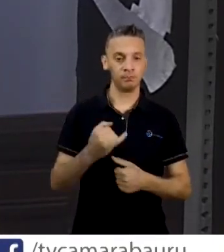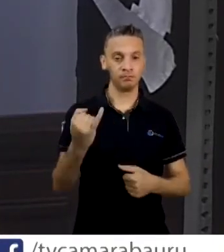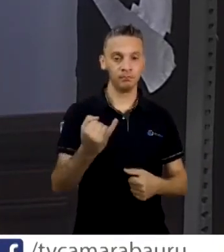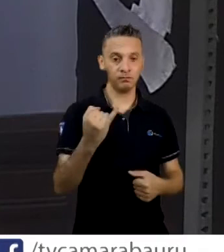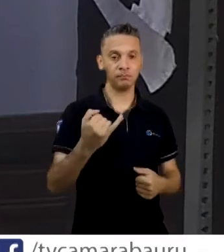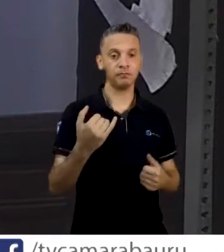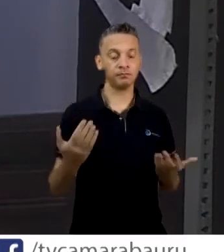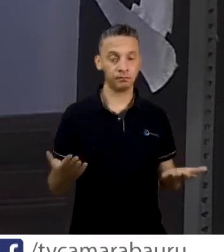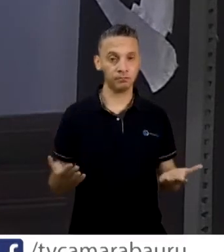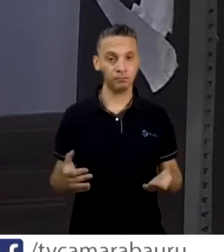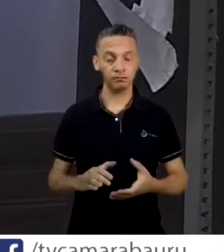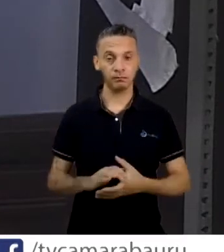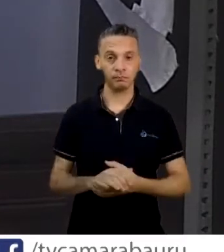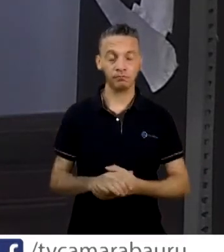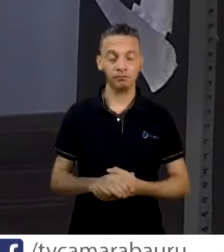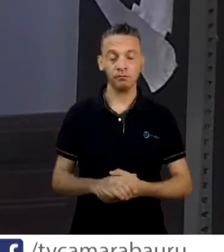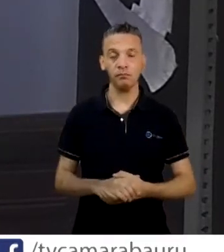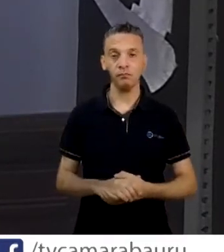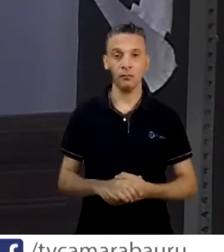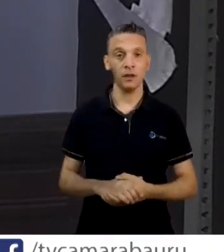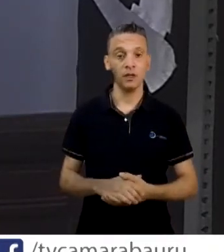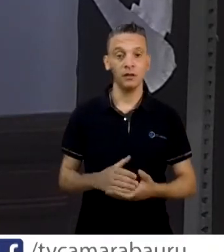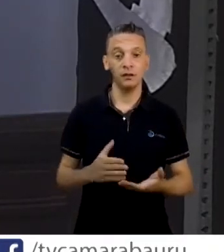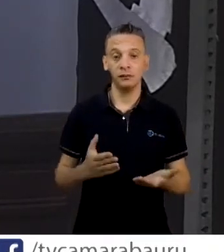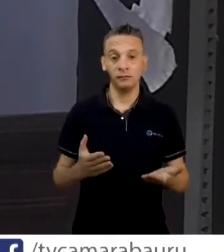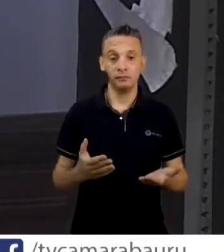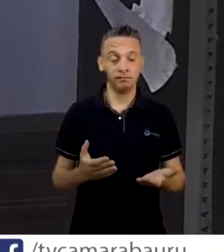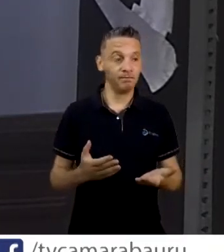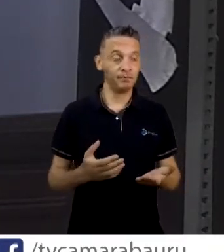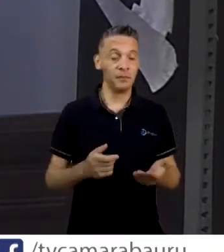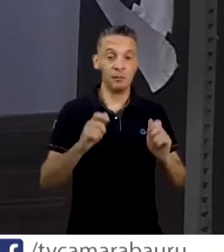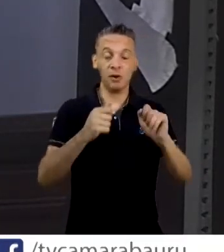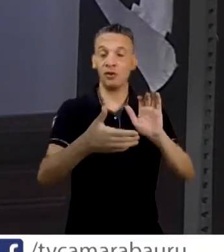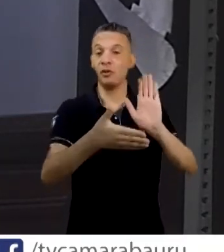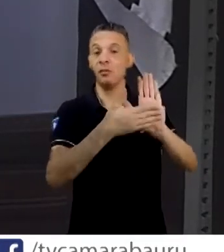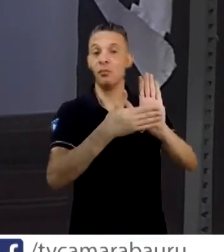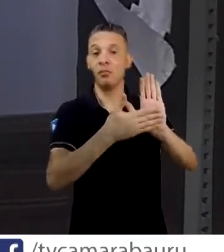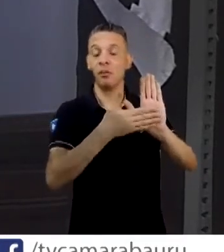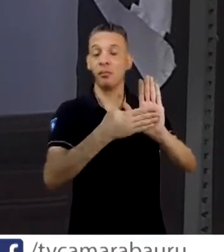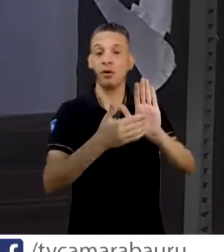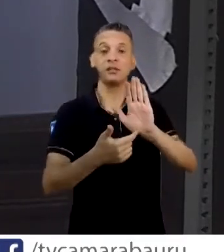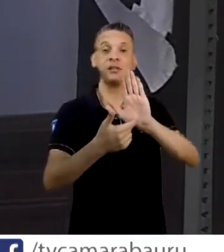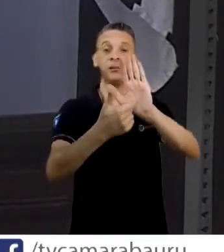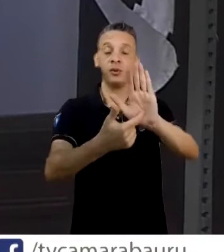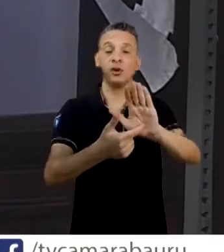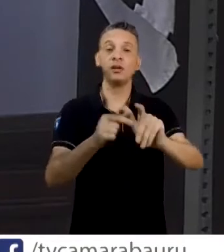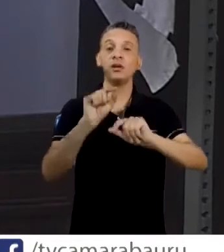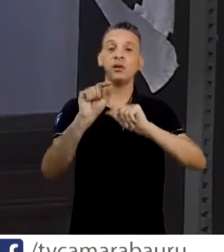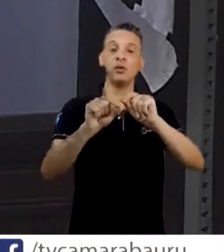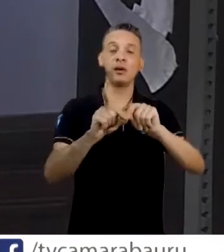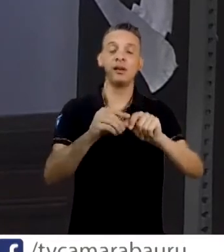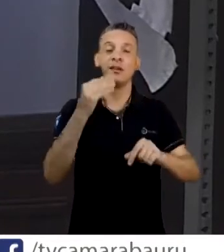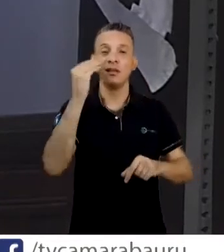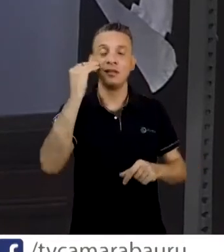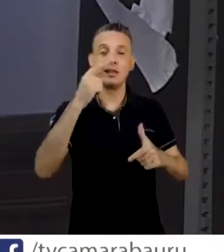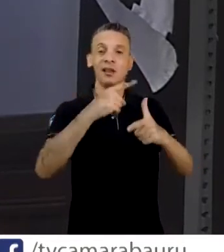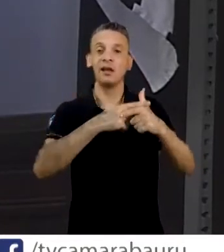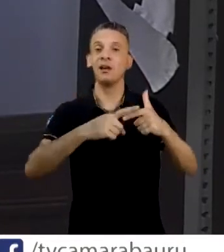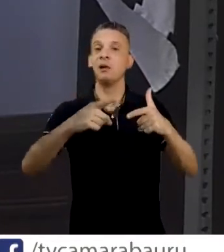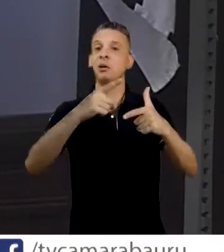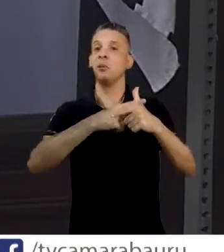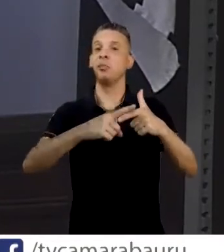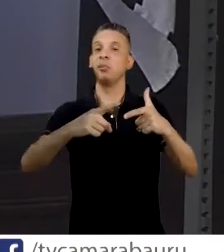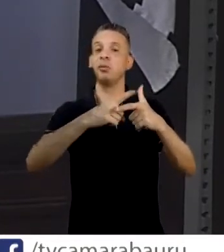Se não é possível, apresentar uma proposta que venha amenizar esse grande